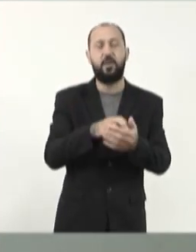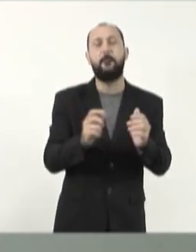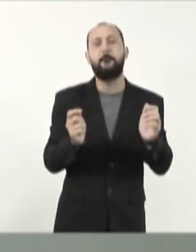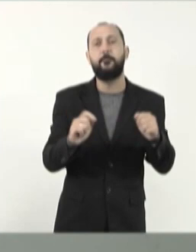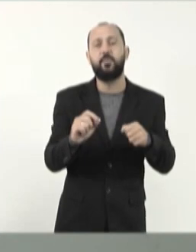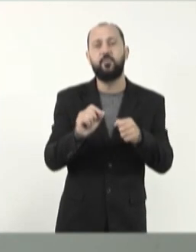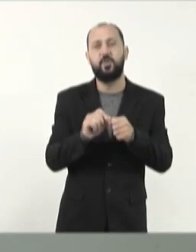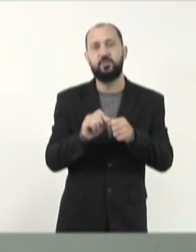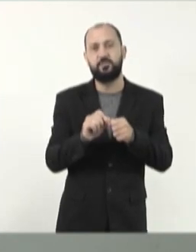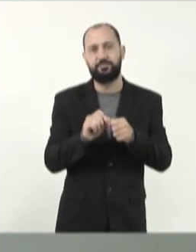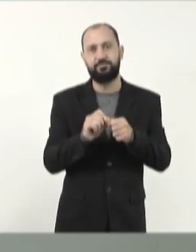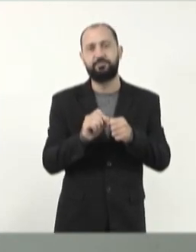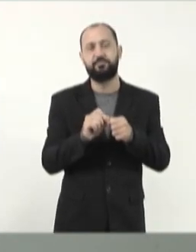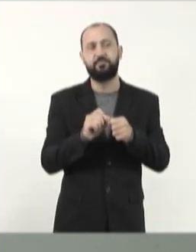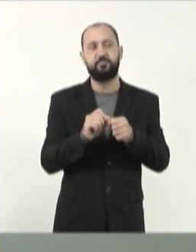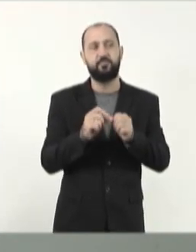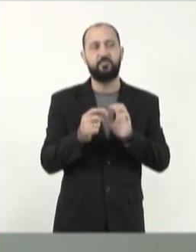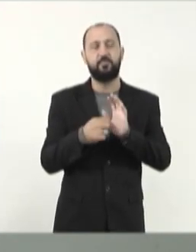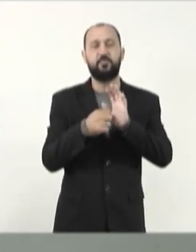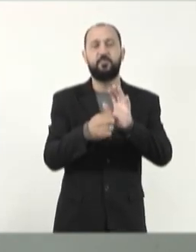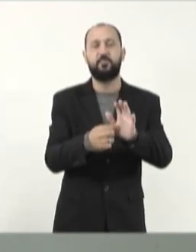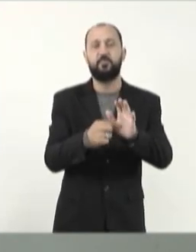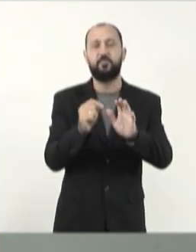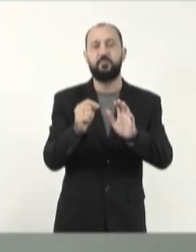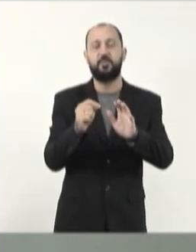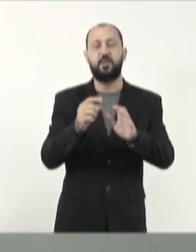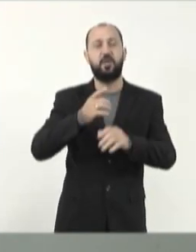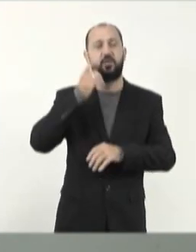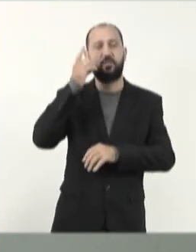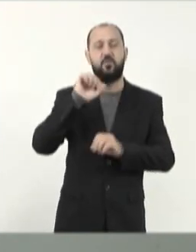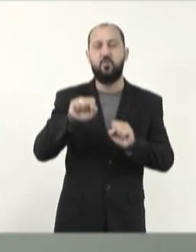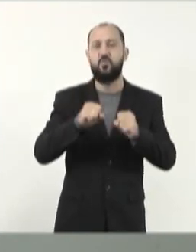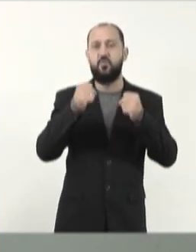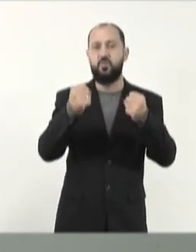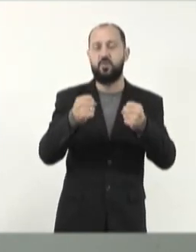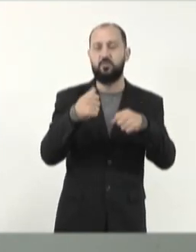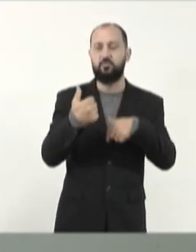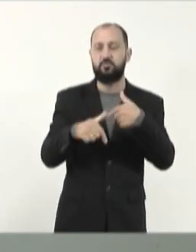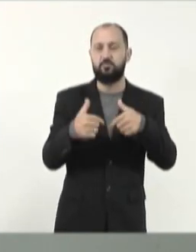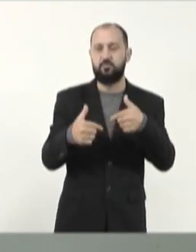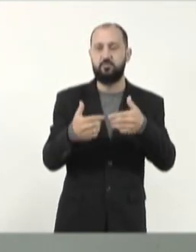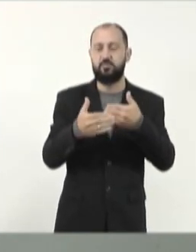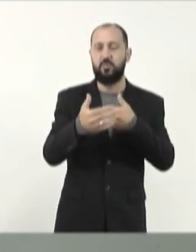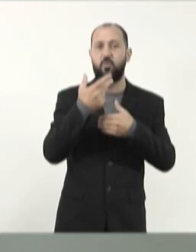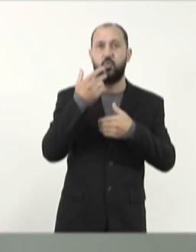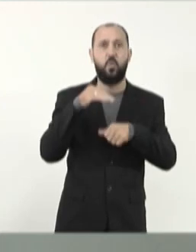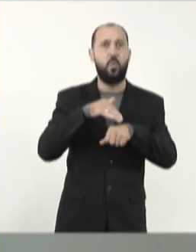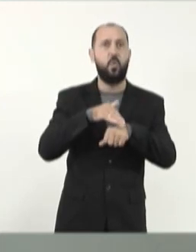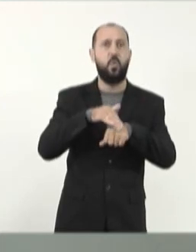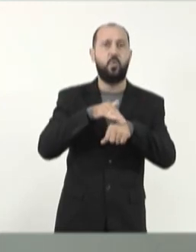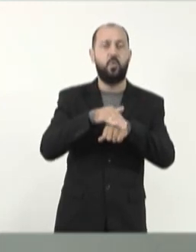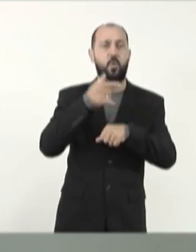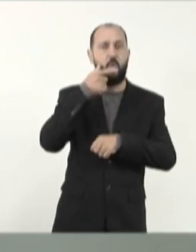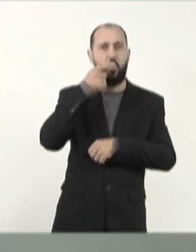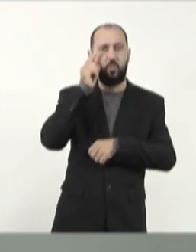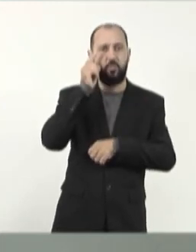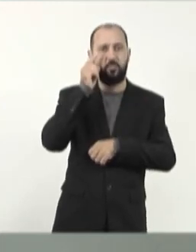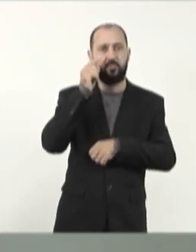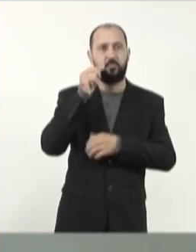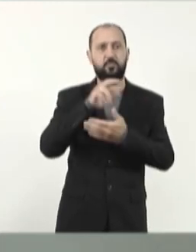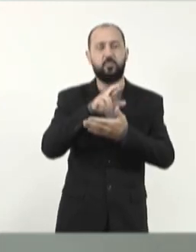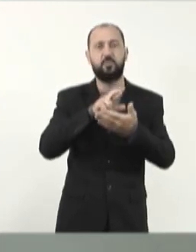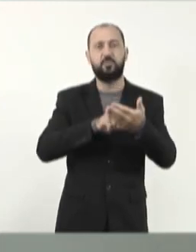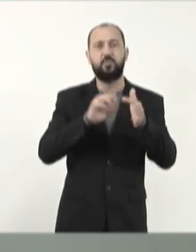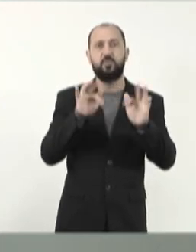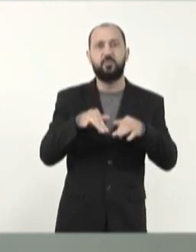pode possibilitar a apresentação de emendas parlamentares para o fortalecimento dessa atuação. Inclusive, nós falamos ontem aqui no Redação Final, o